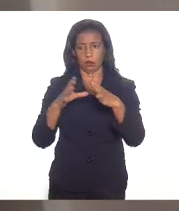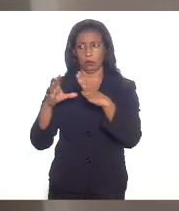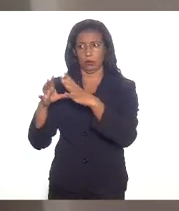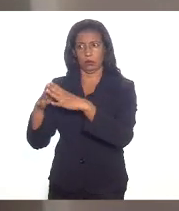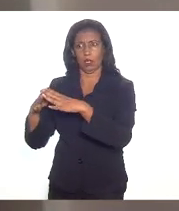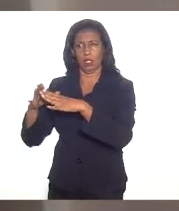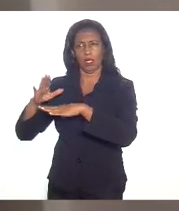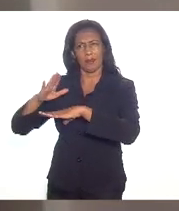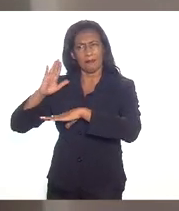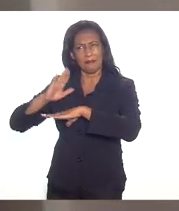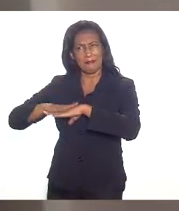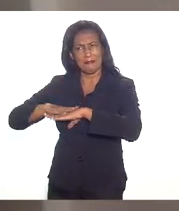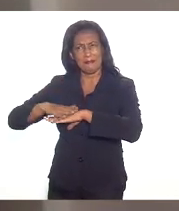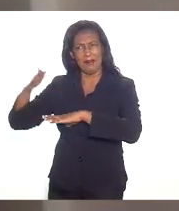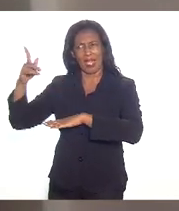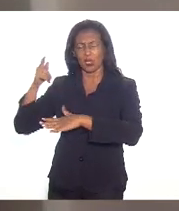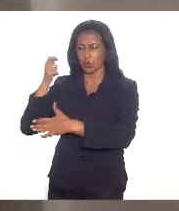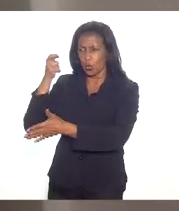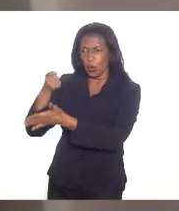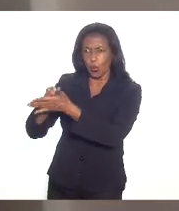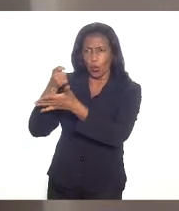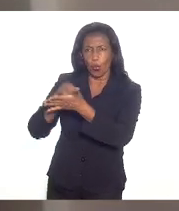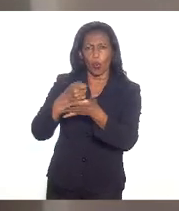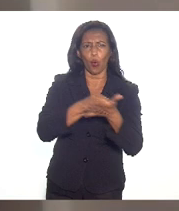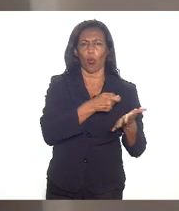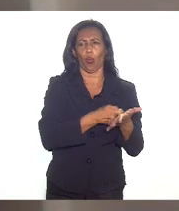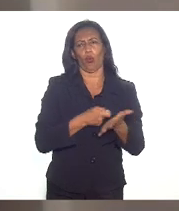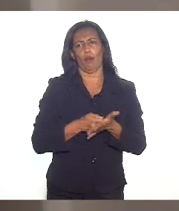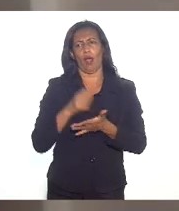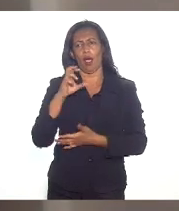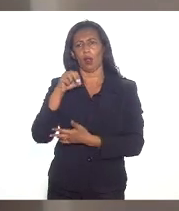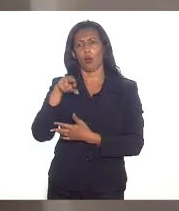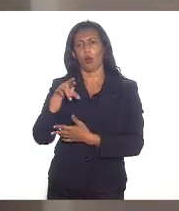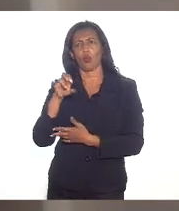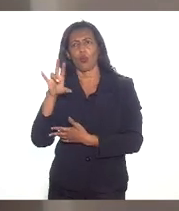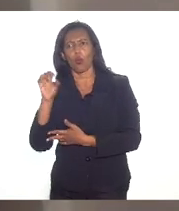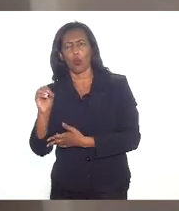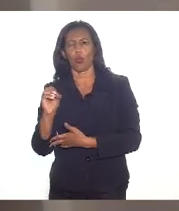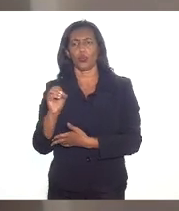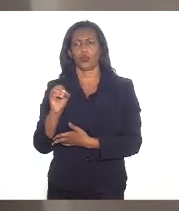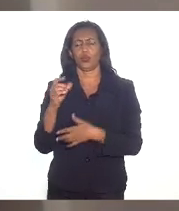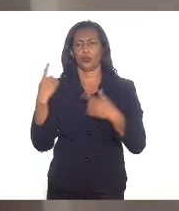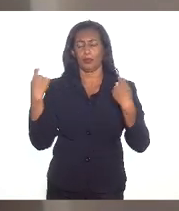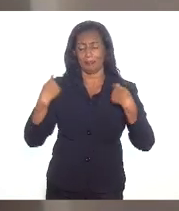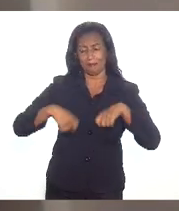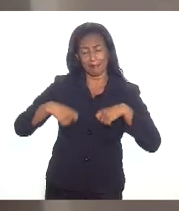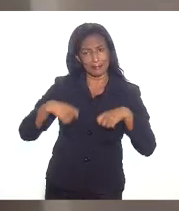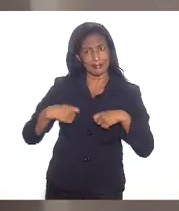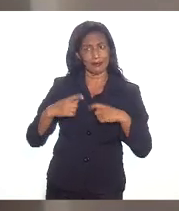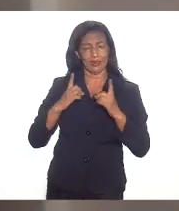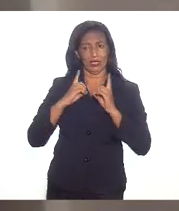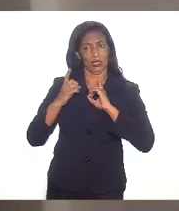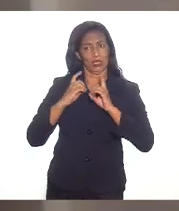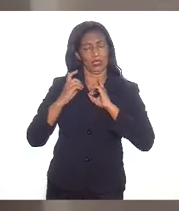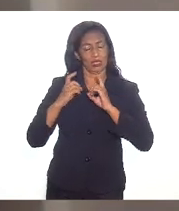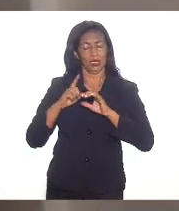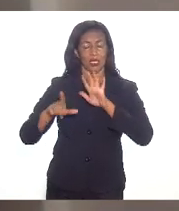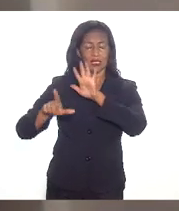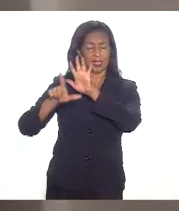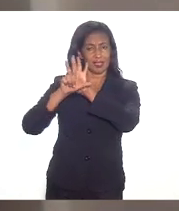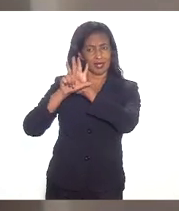de cobrança e de apoio também, né? Mas precisa rediscutir essa